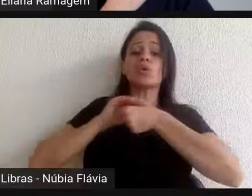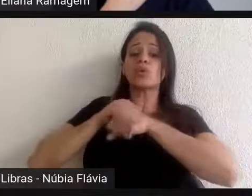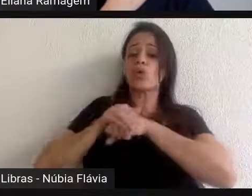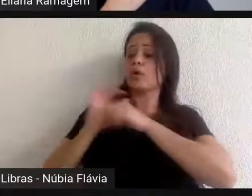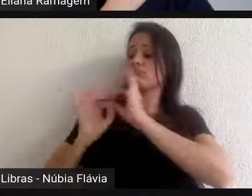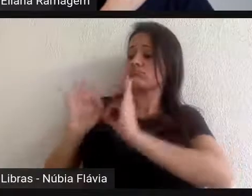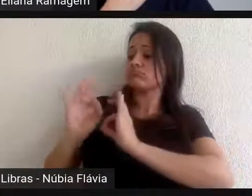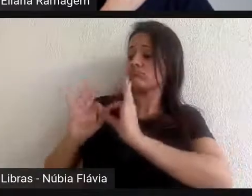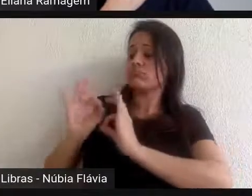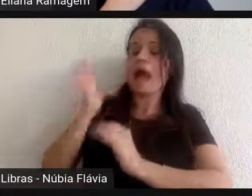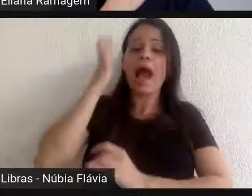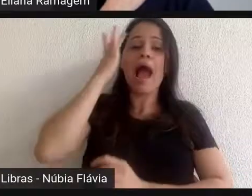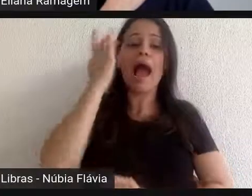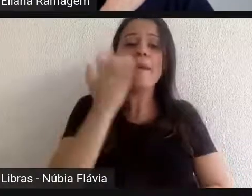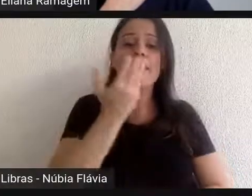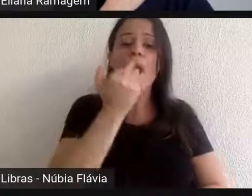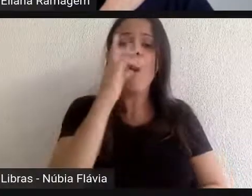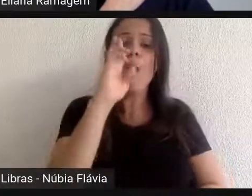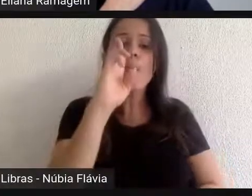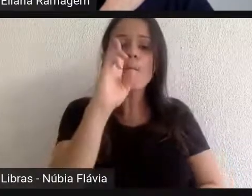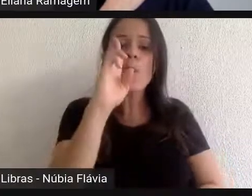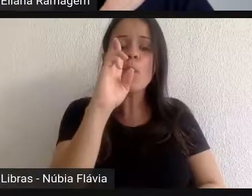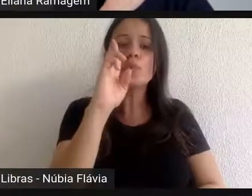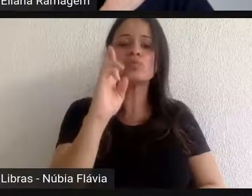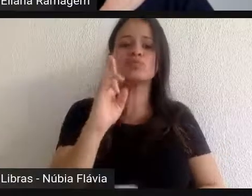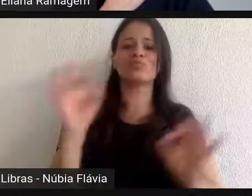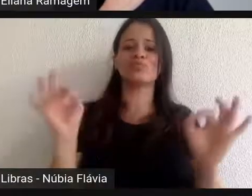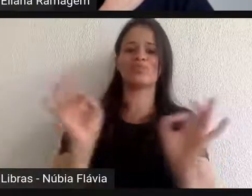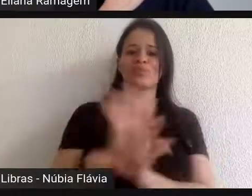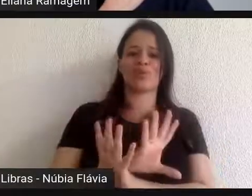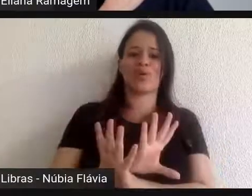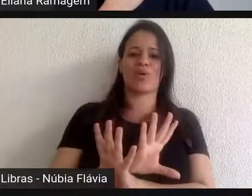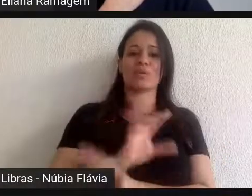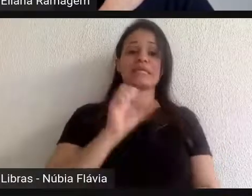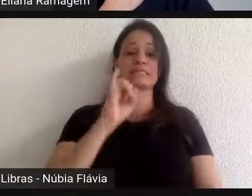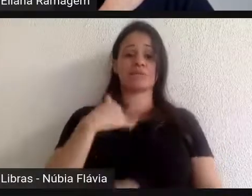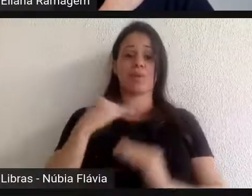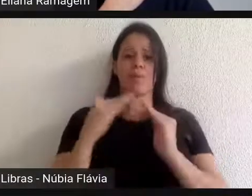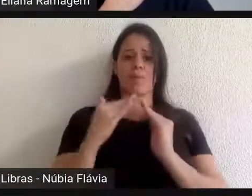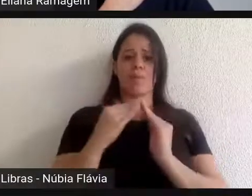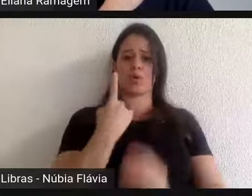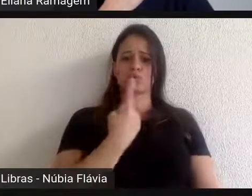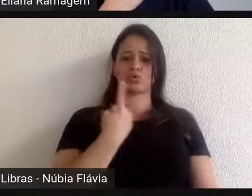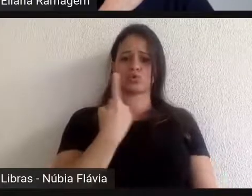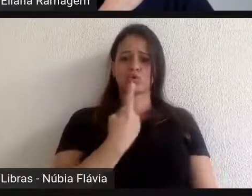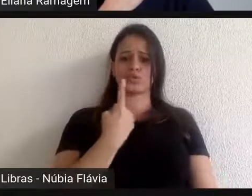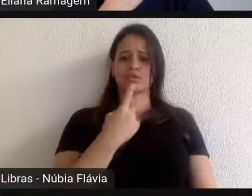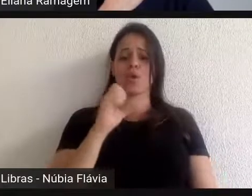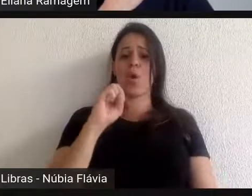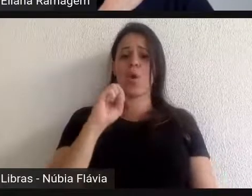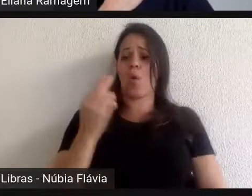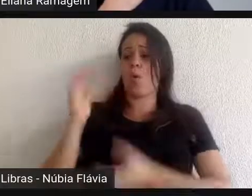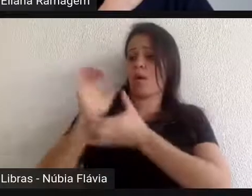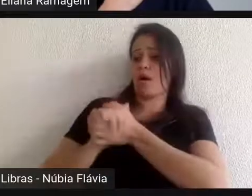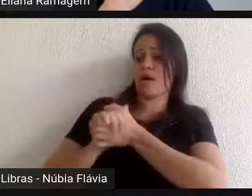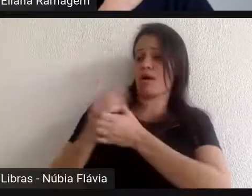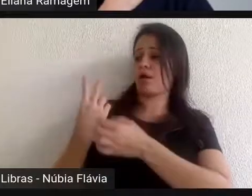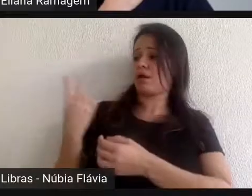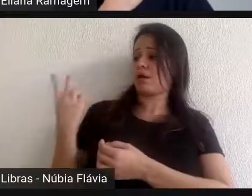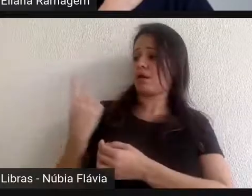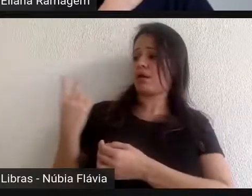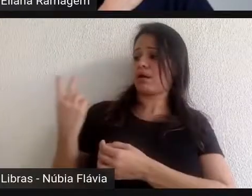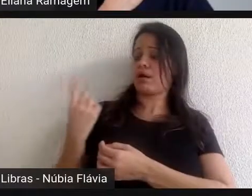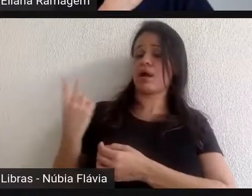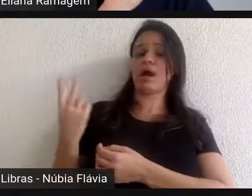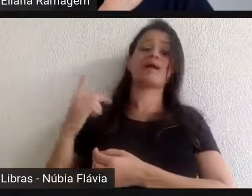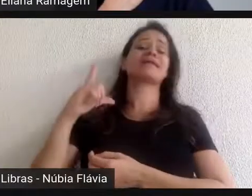né? Se eu moro sozinho, ou se eu sou um casal em casa, por exemplo, que hoje é uma realidade de muitas